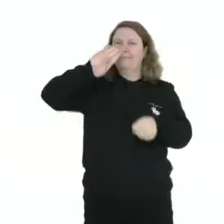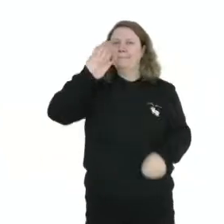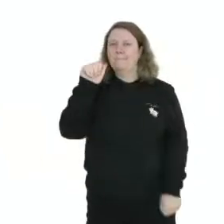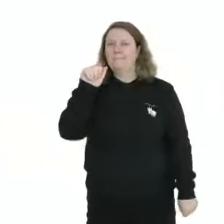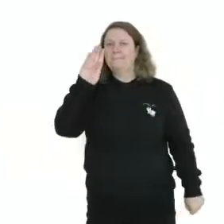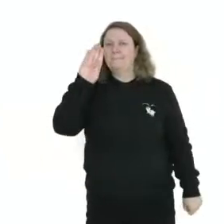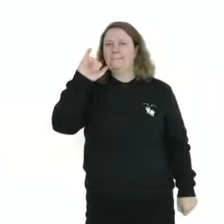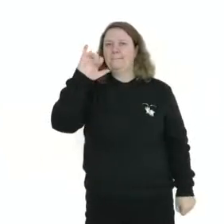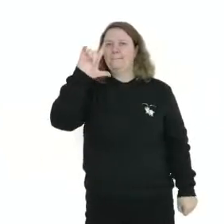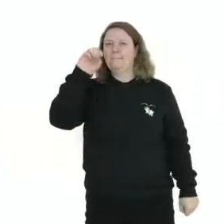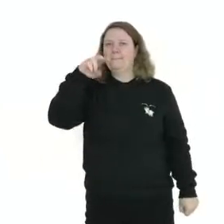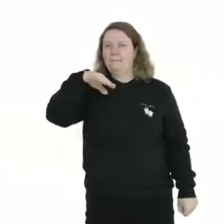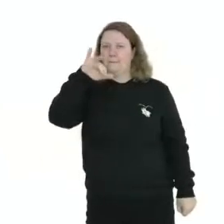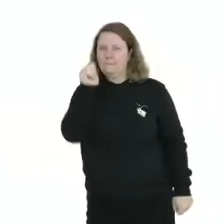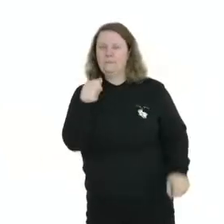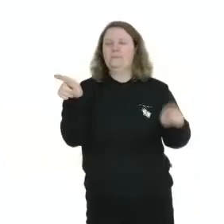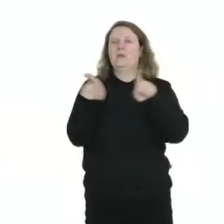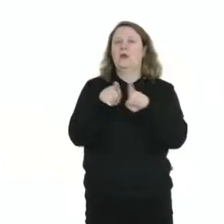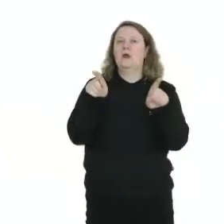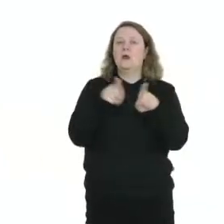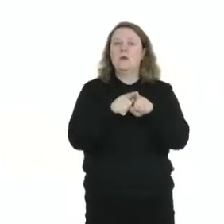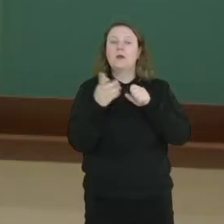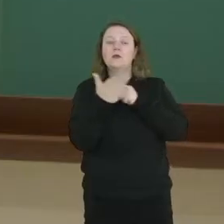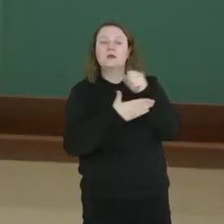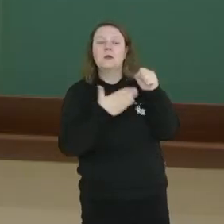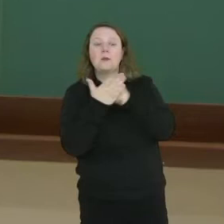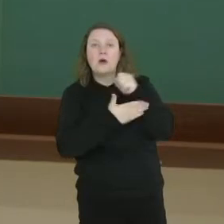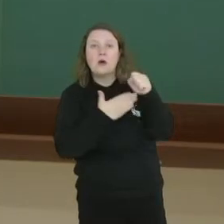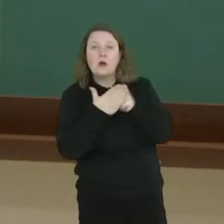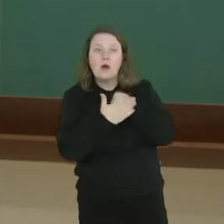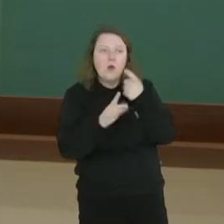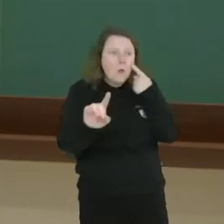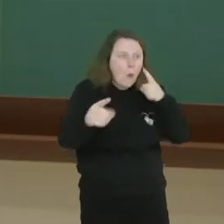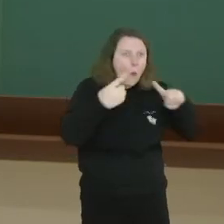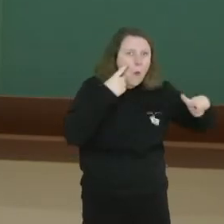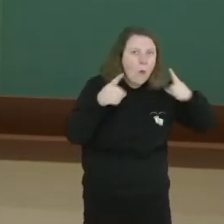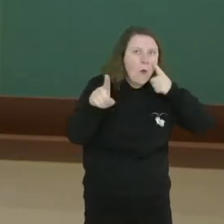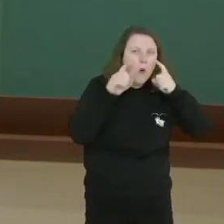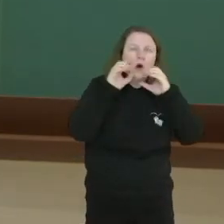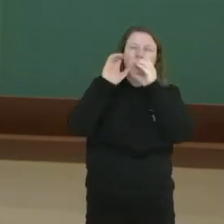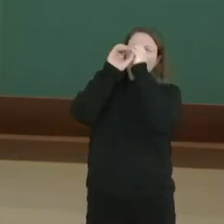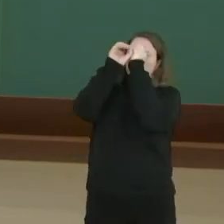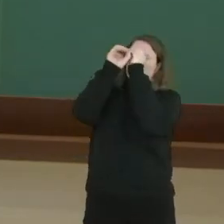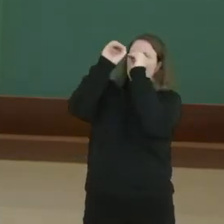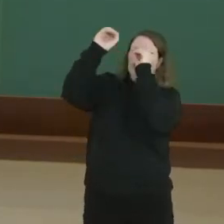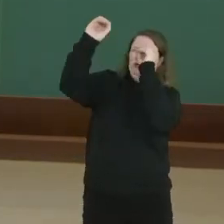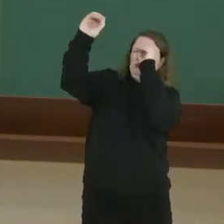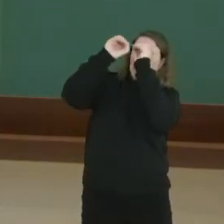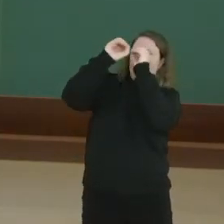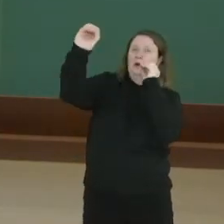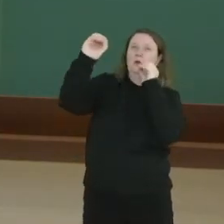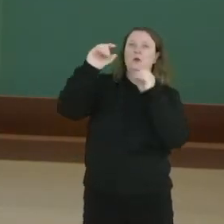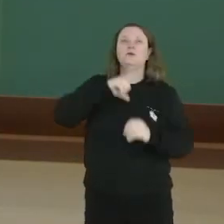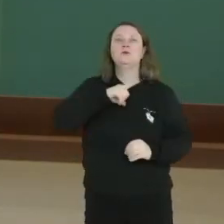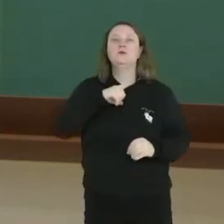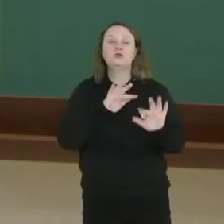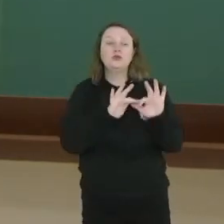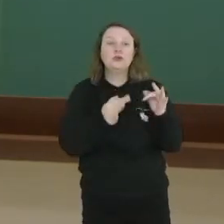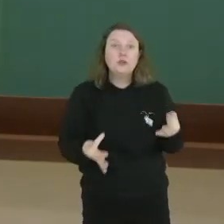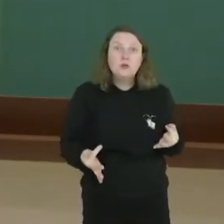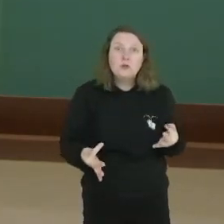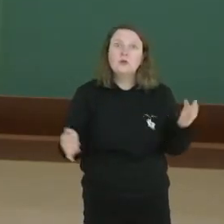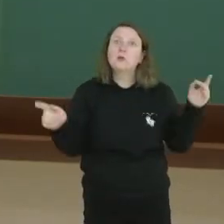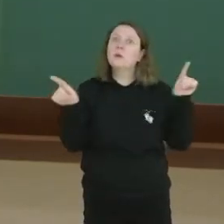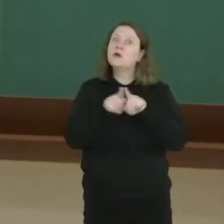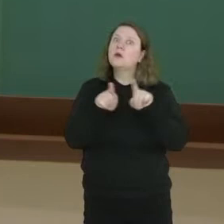para explicar algumas descobertas na astronomia. Olha que legal, gente. Saindo de coisas bem simples, bem básicas,